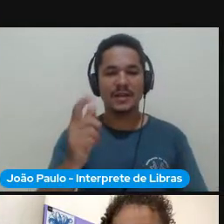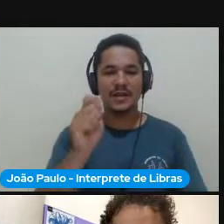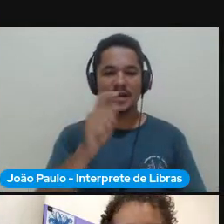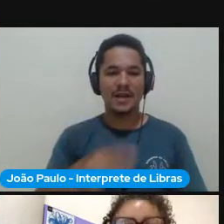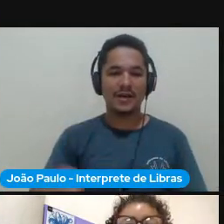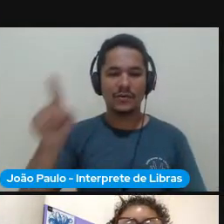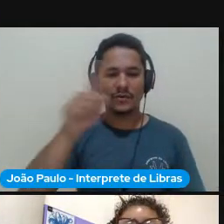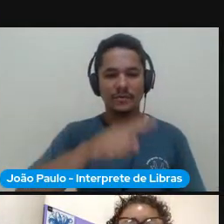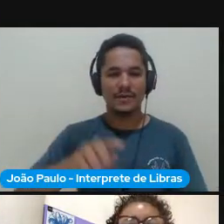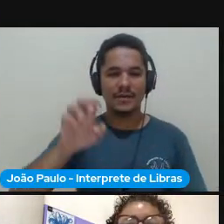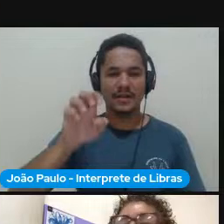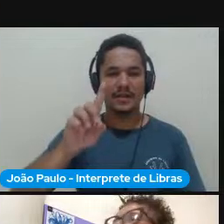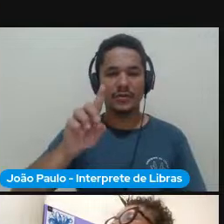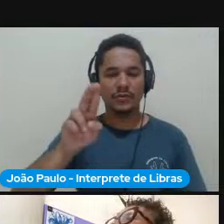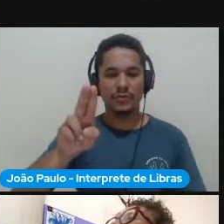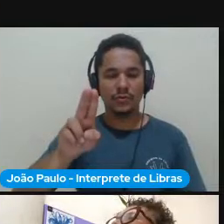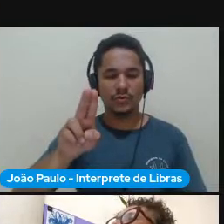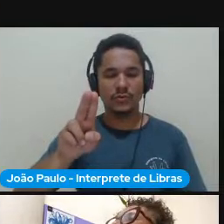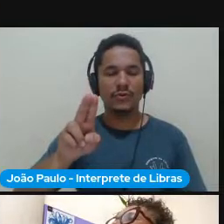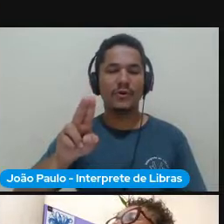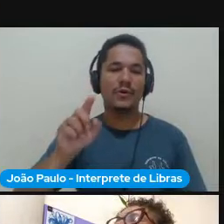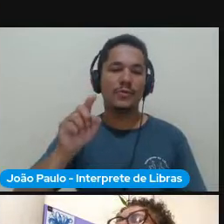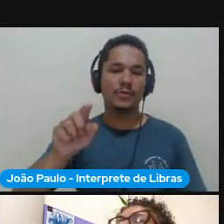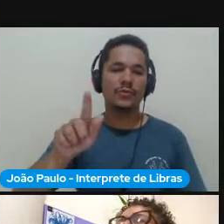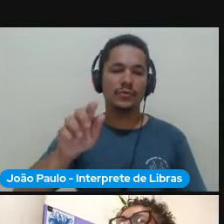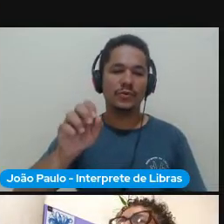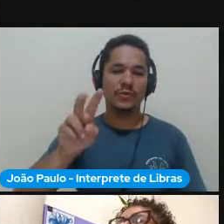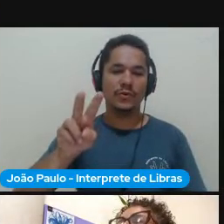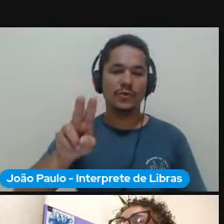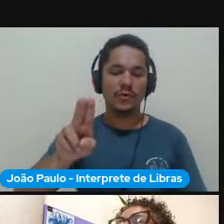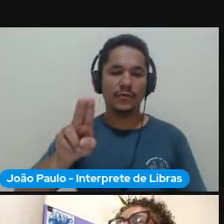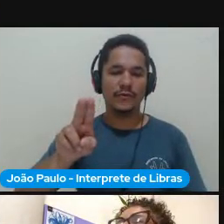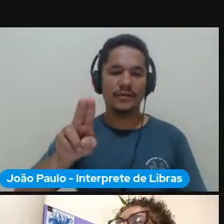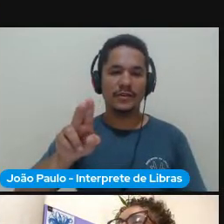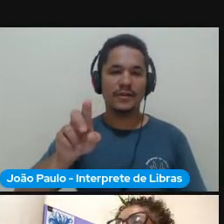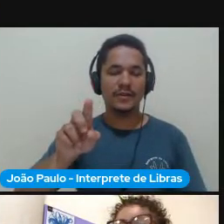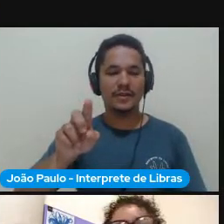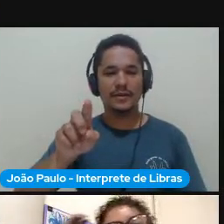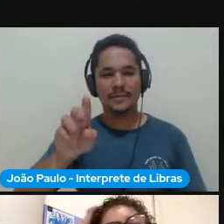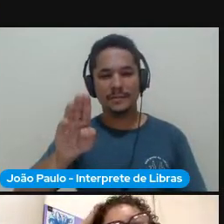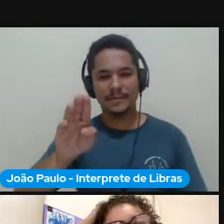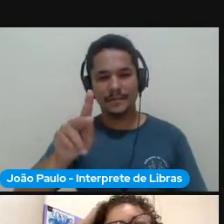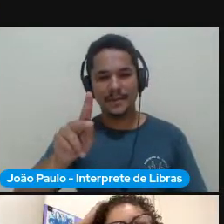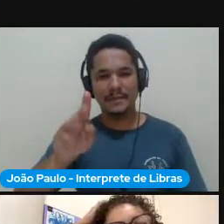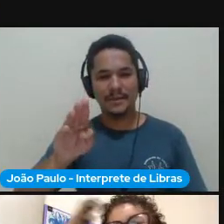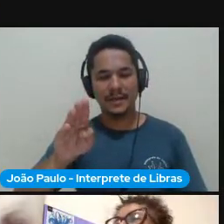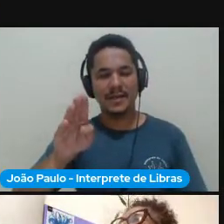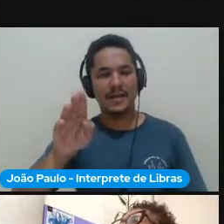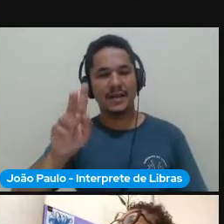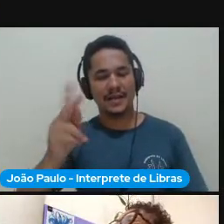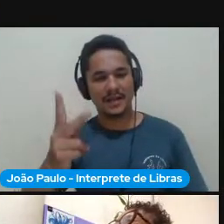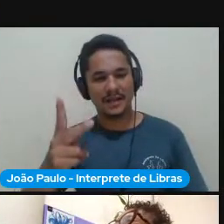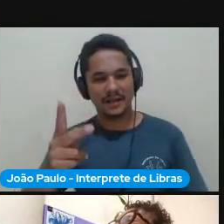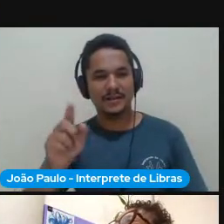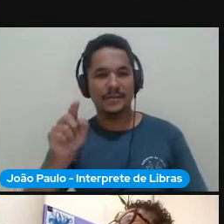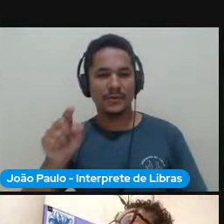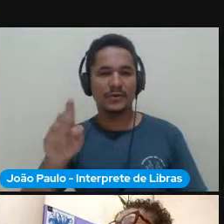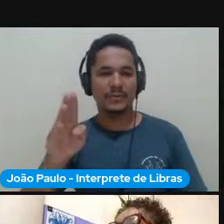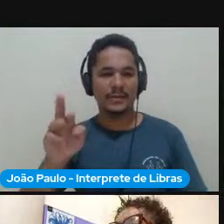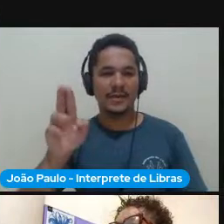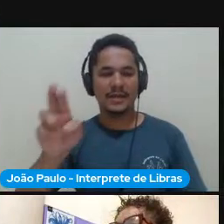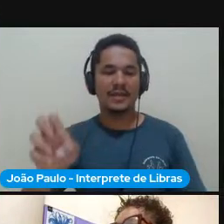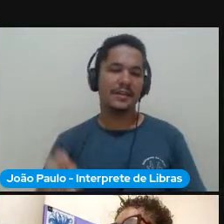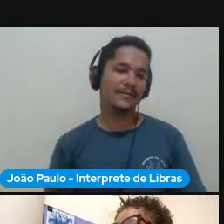@edu.pbh.gov.br. Tá joia? Muito obrigada. Eu desejo que esse evento seja um sucesso, já está sendo, né? Eu estou aqui escutando desde o início,